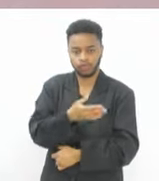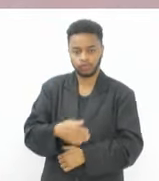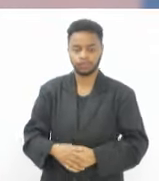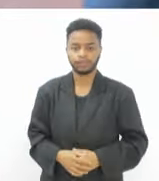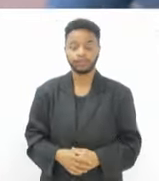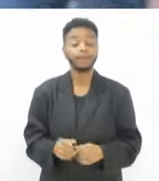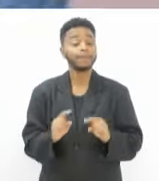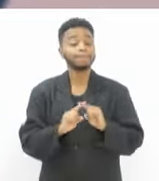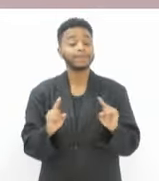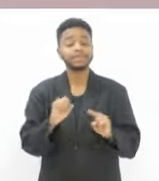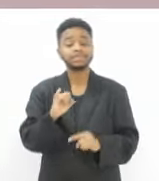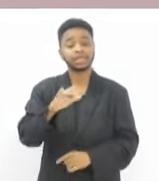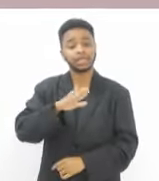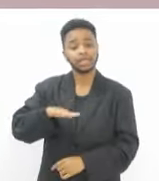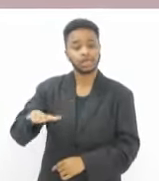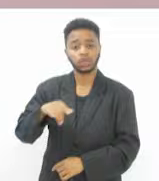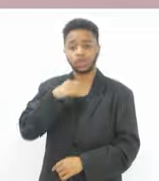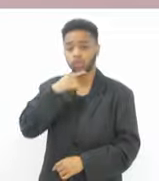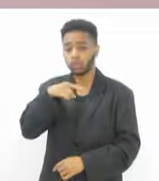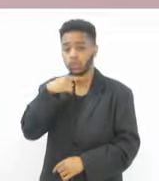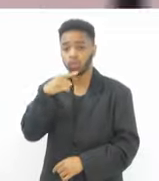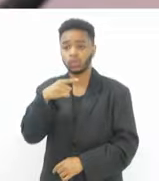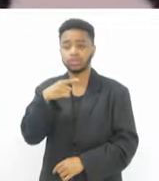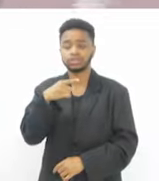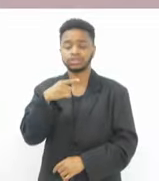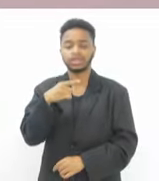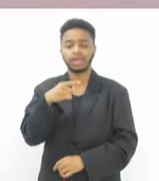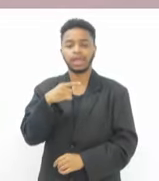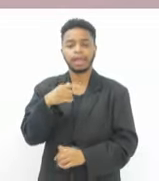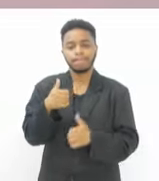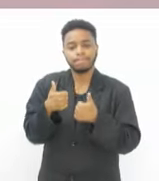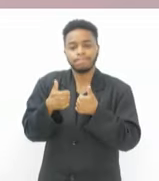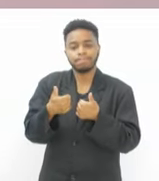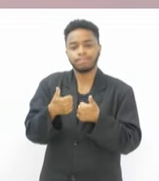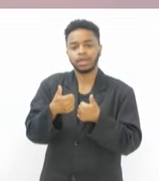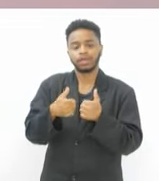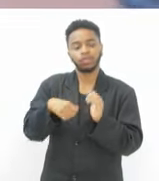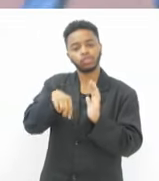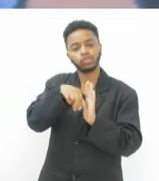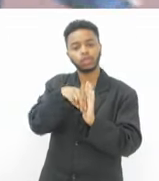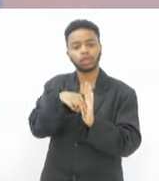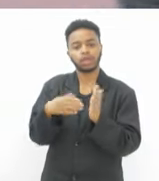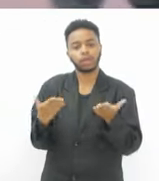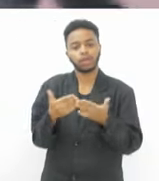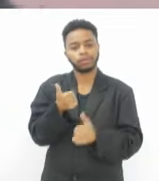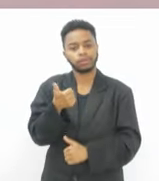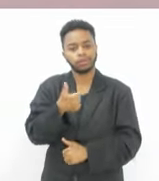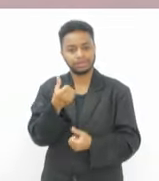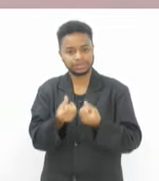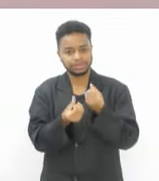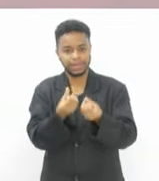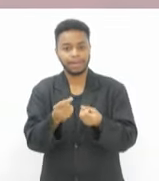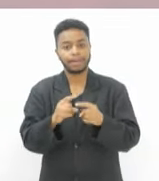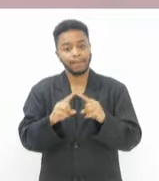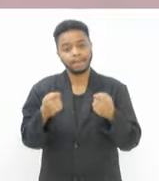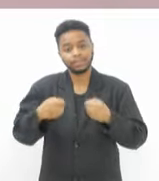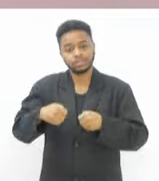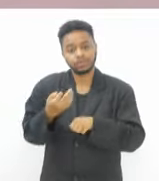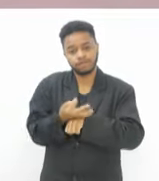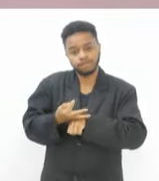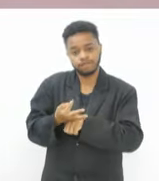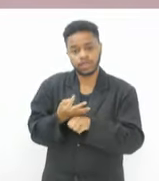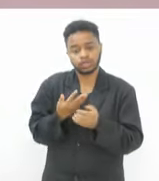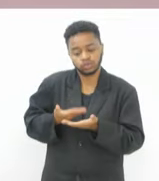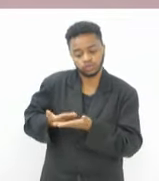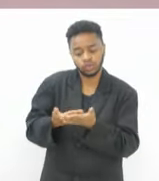aquelas crianças que não conseguiram desempenho satisfatório nesse primeiro semestre e precisam de alguma forma conciliar esse tempo livre, essas férias,